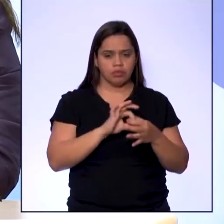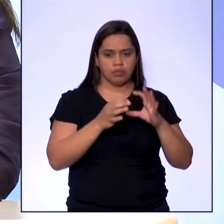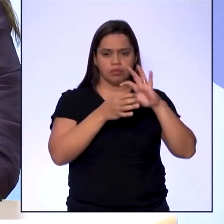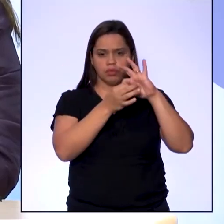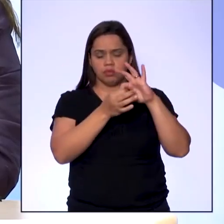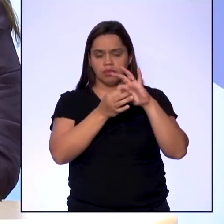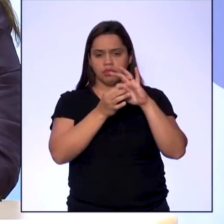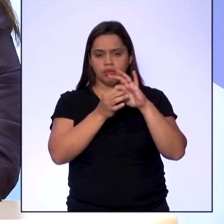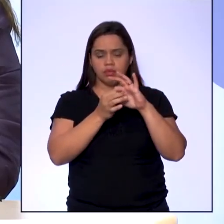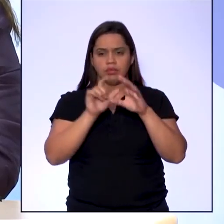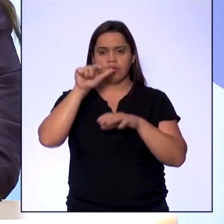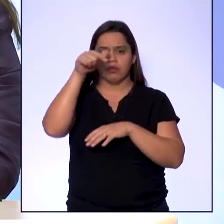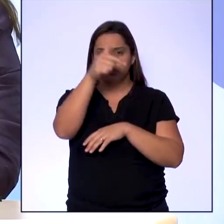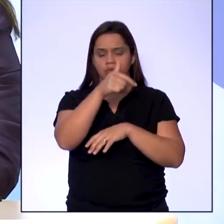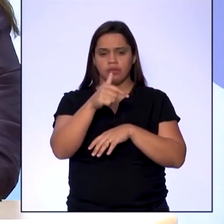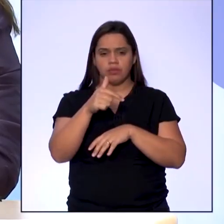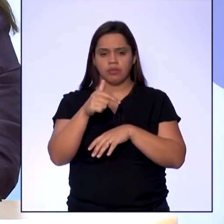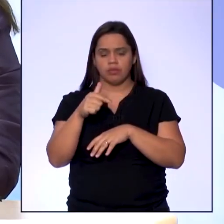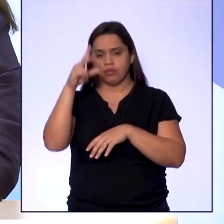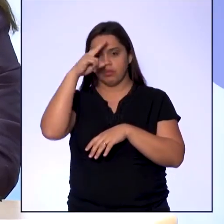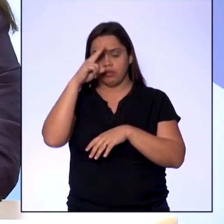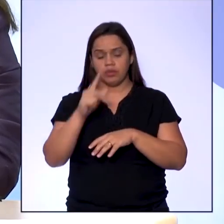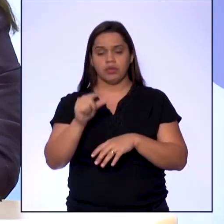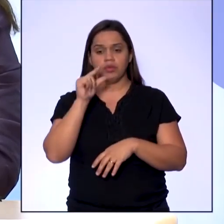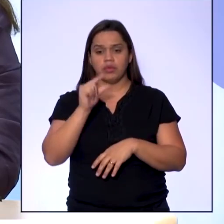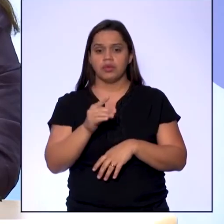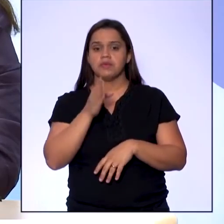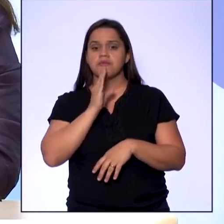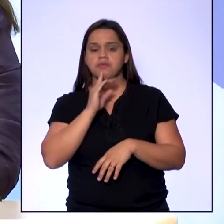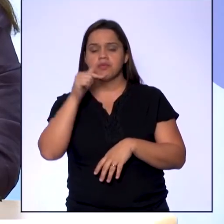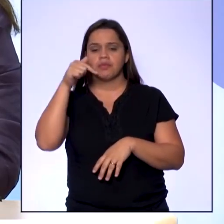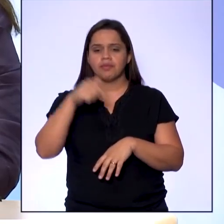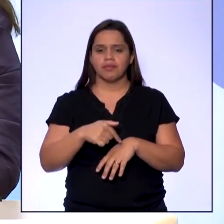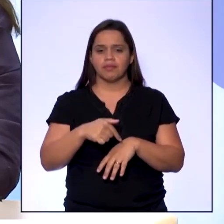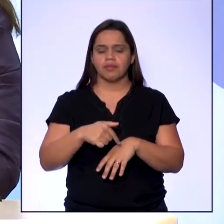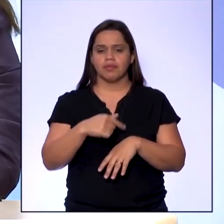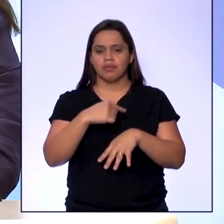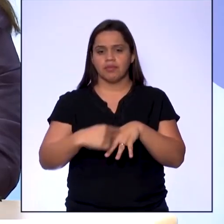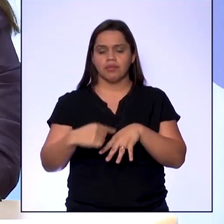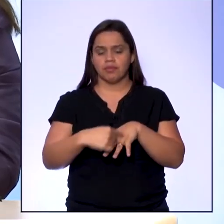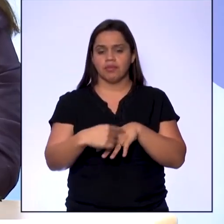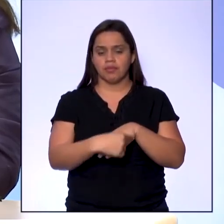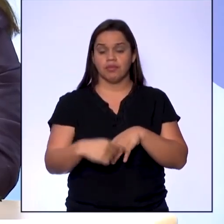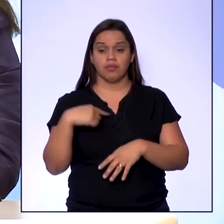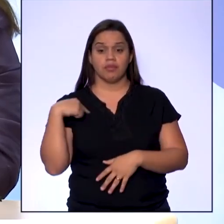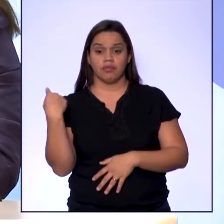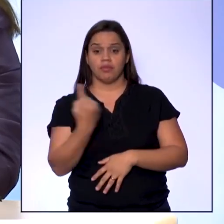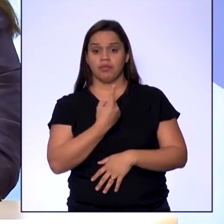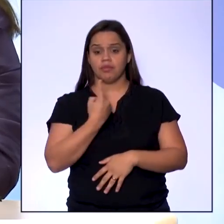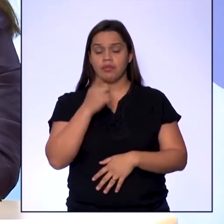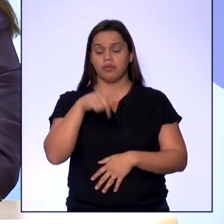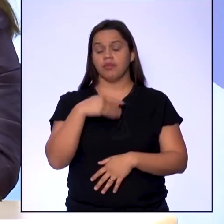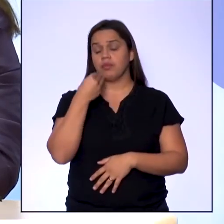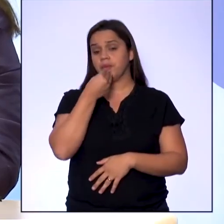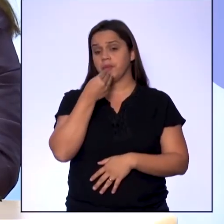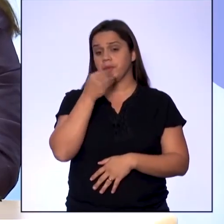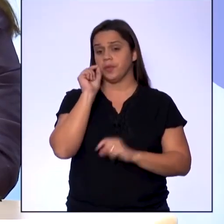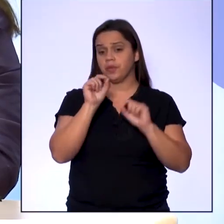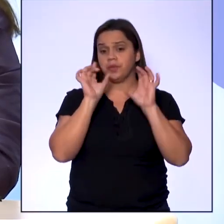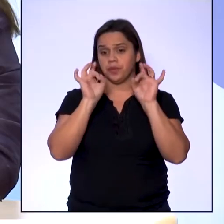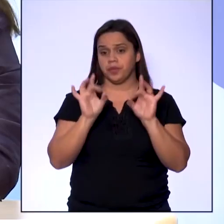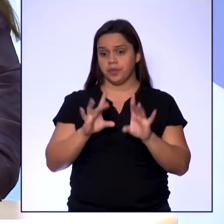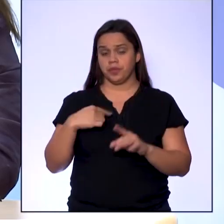questão, da regionalização do continente americano e agora da América Latina, porque muitas vezes a